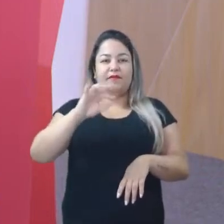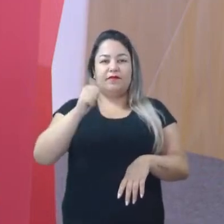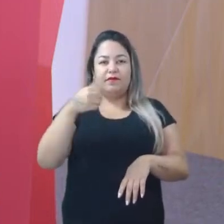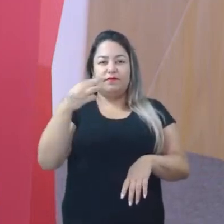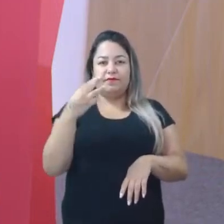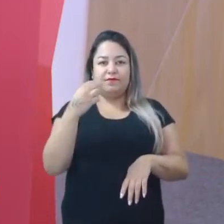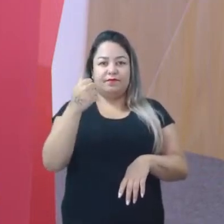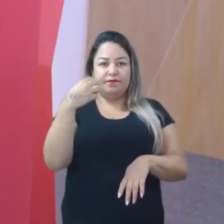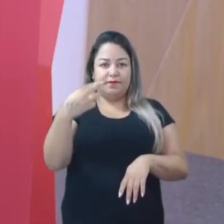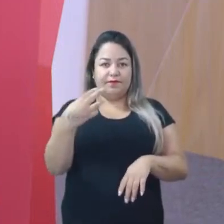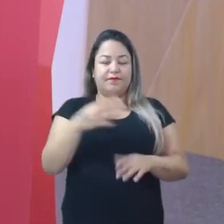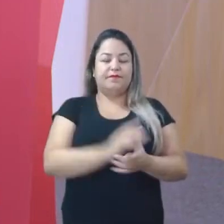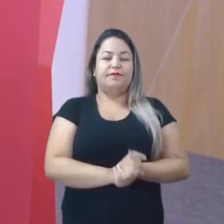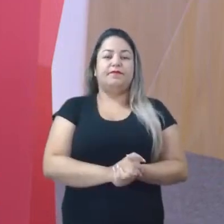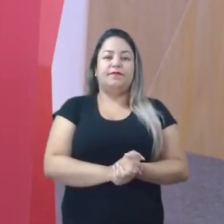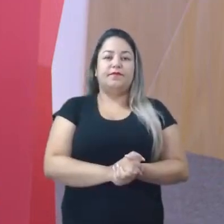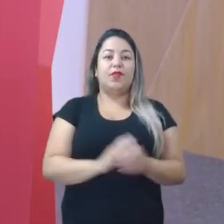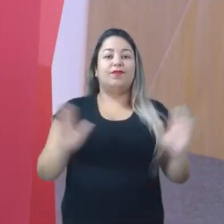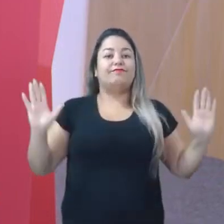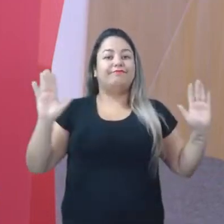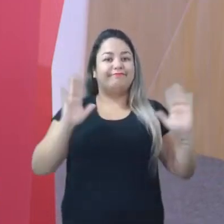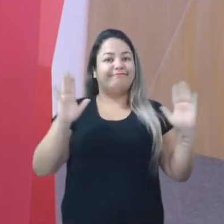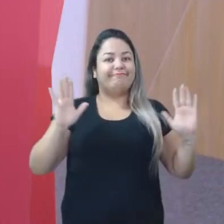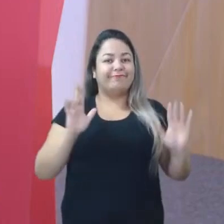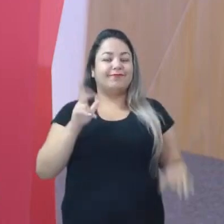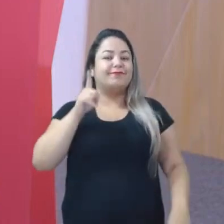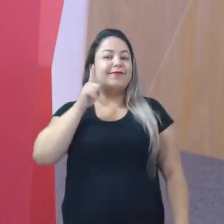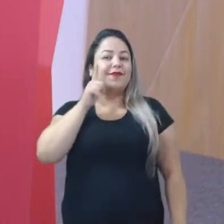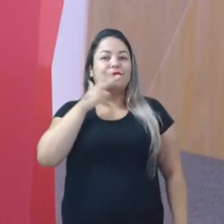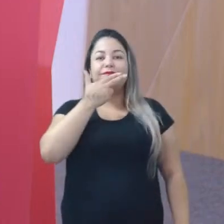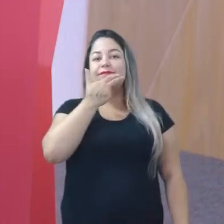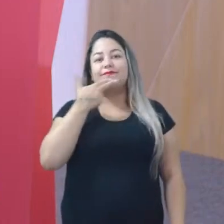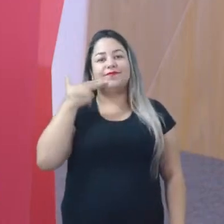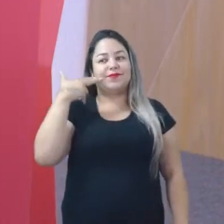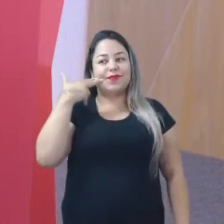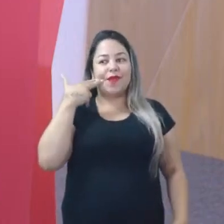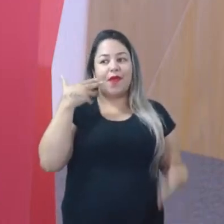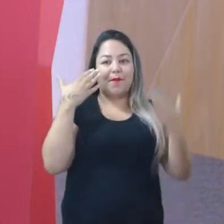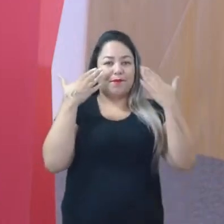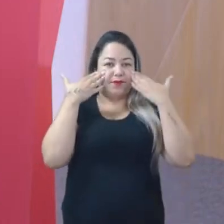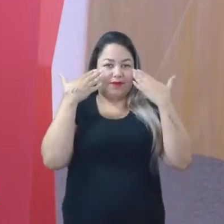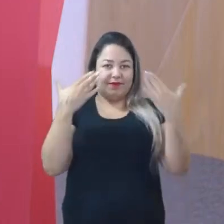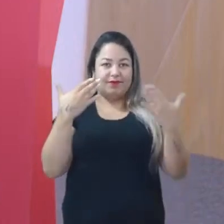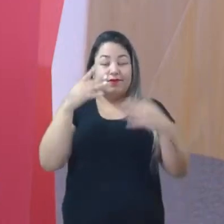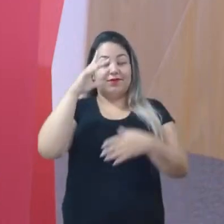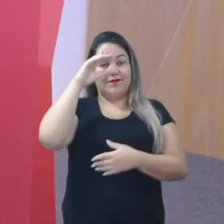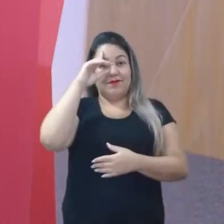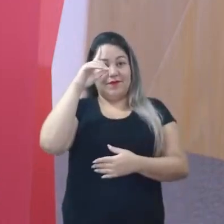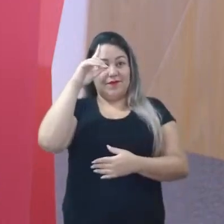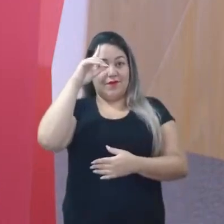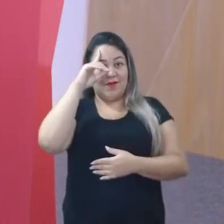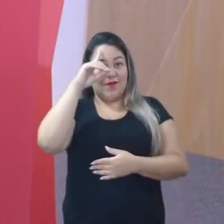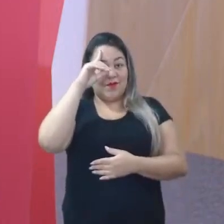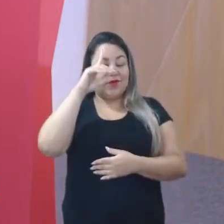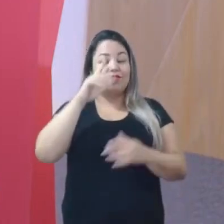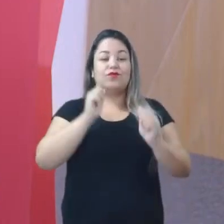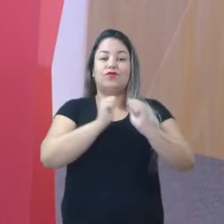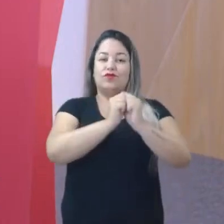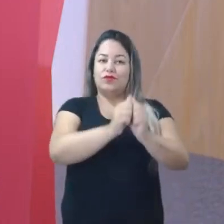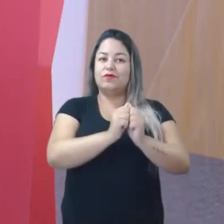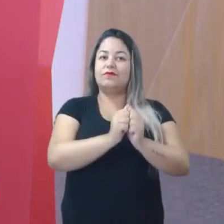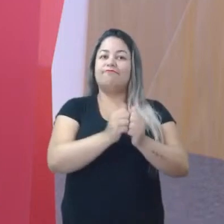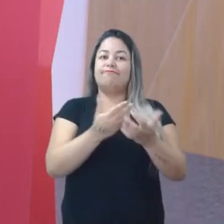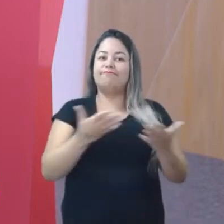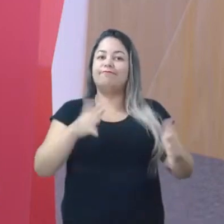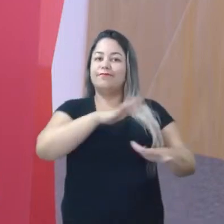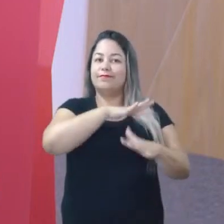canal 1313. Um alô também para a Lúcia e Nayane, que apresentam diariamente esse jornal junto com a gente em